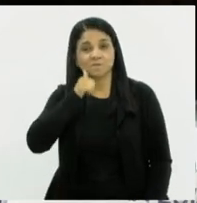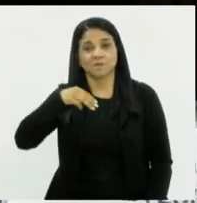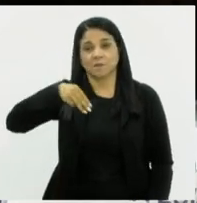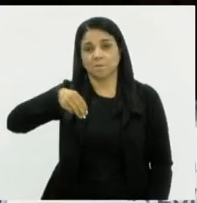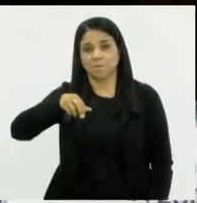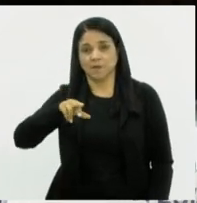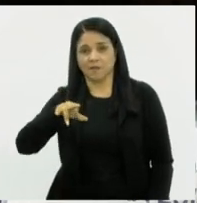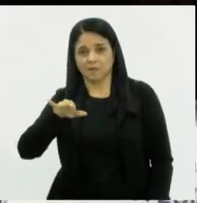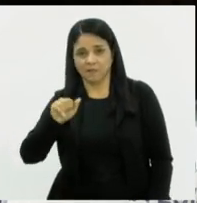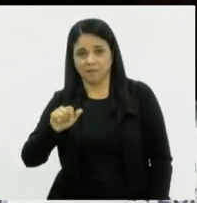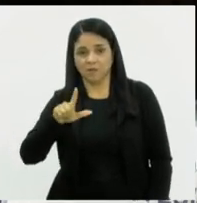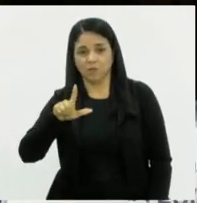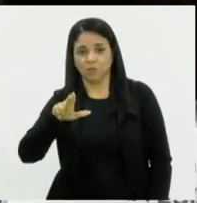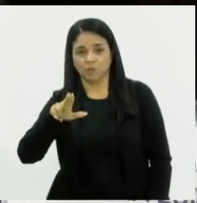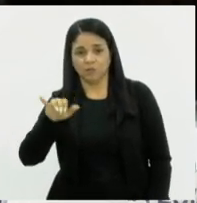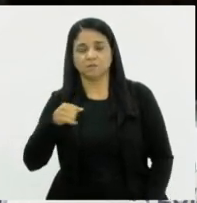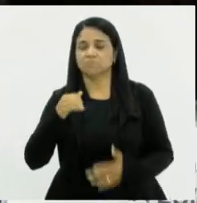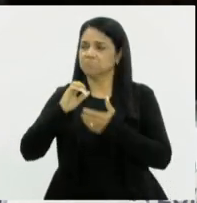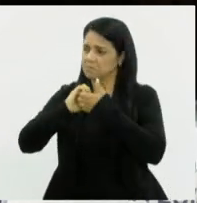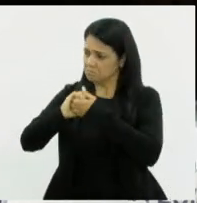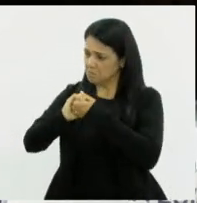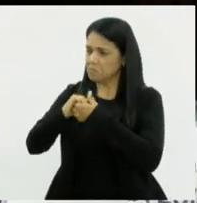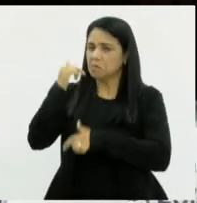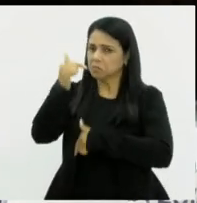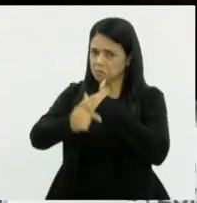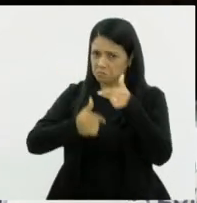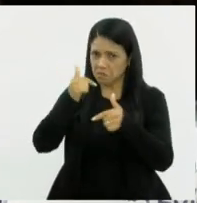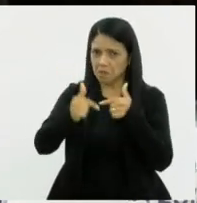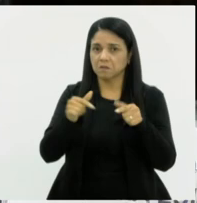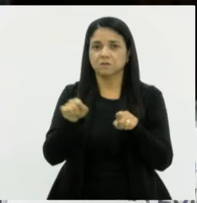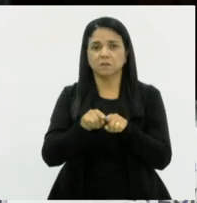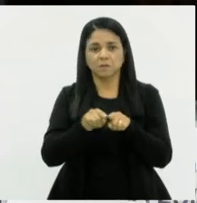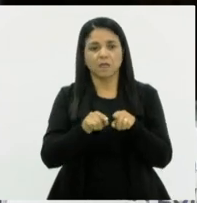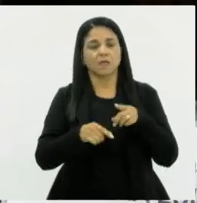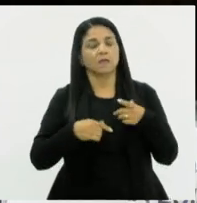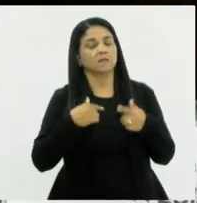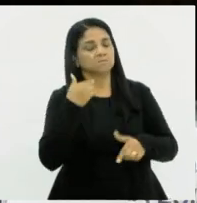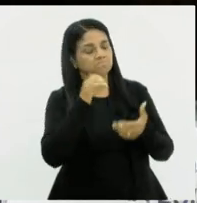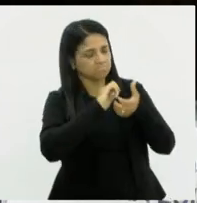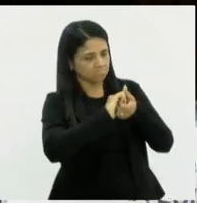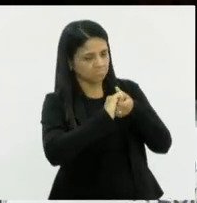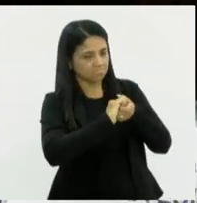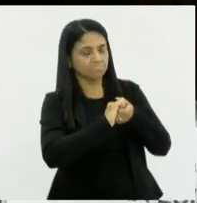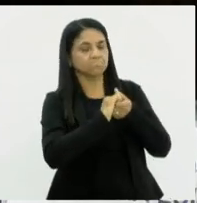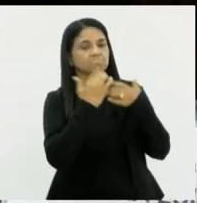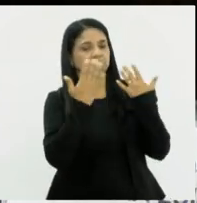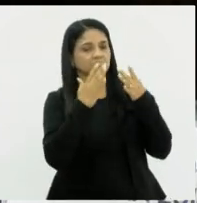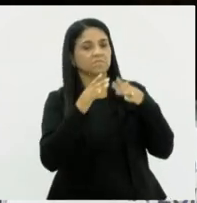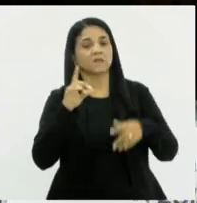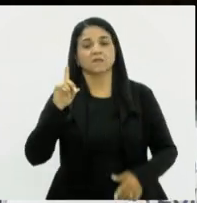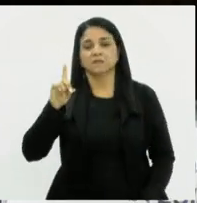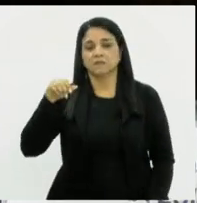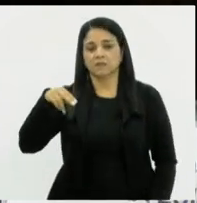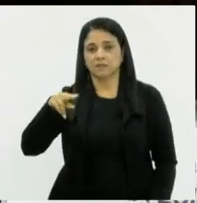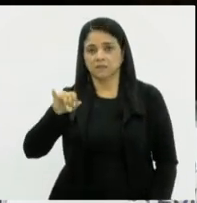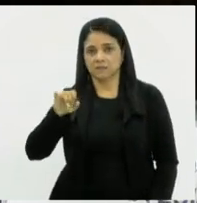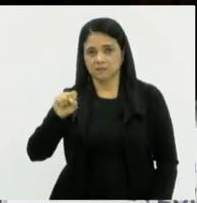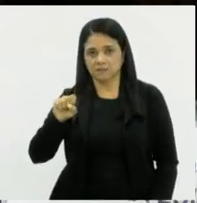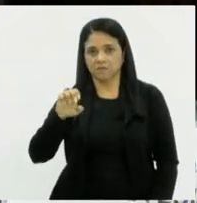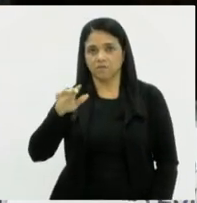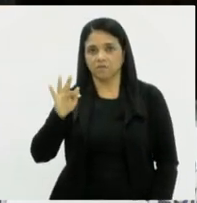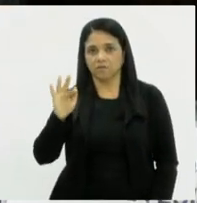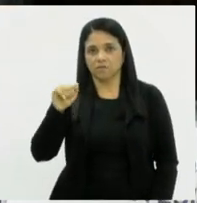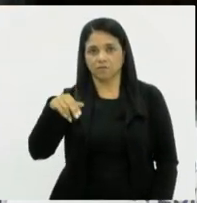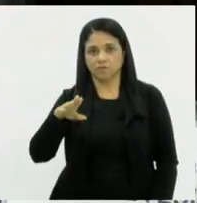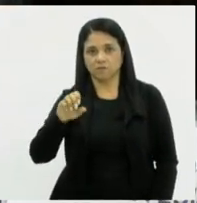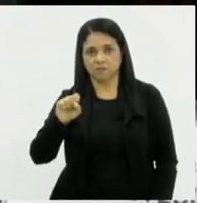trabalho que a senhora tem feito, parabenizar também a senhora Denise Fonseca, fundadora do grupo Mundo Azul,